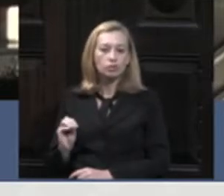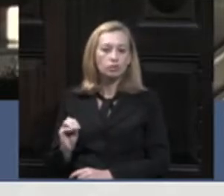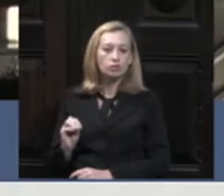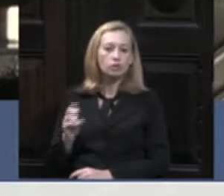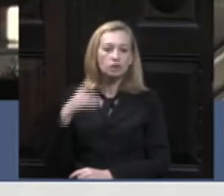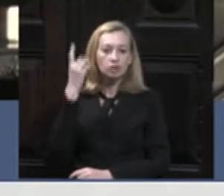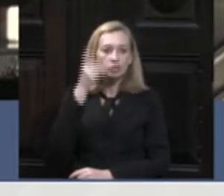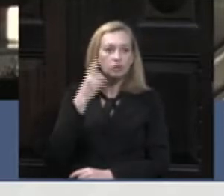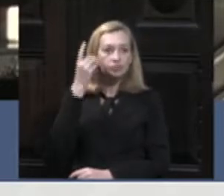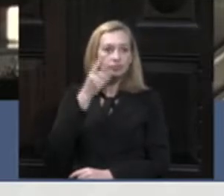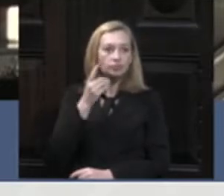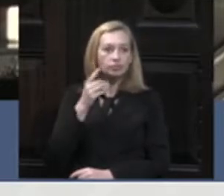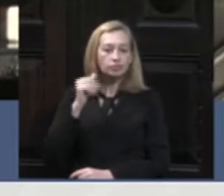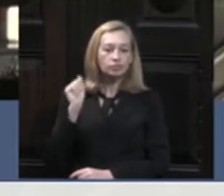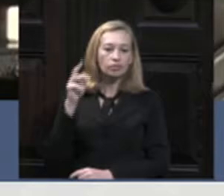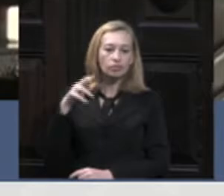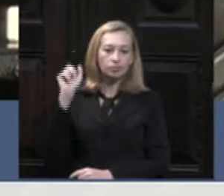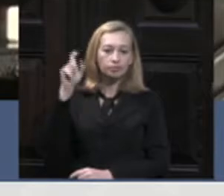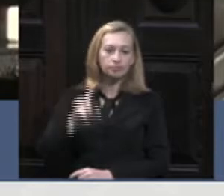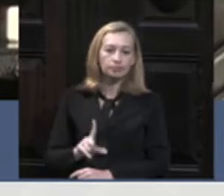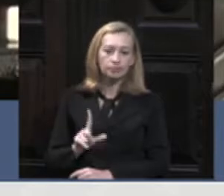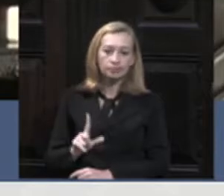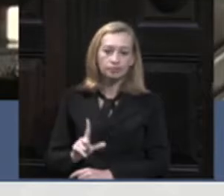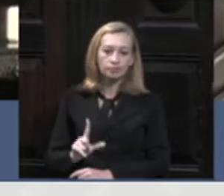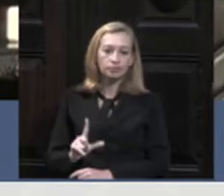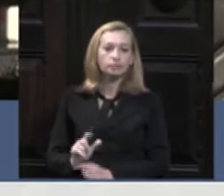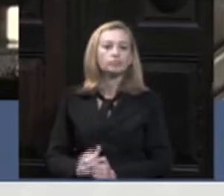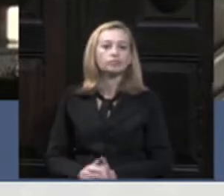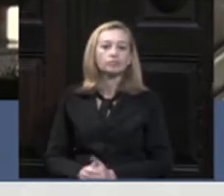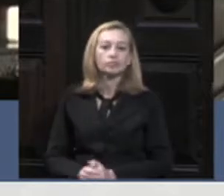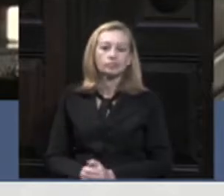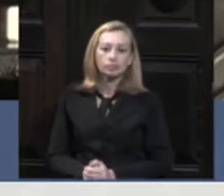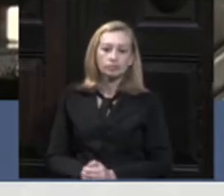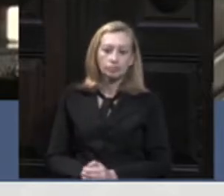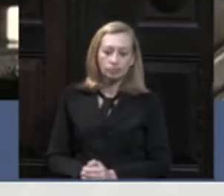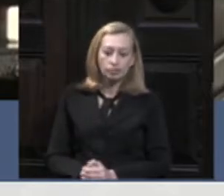deputado André Lazarome,